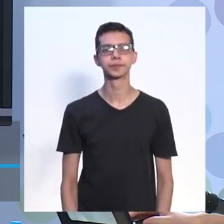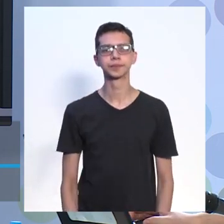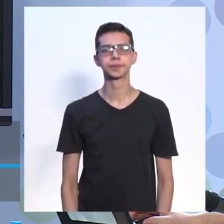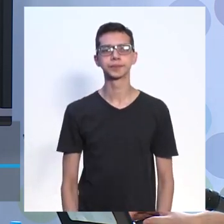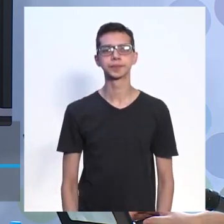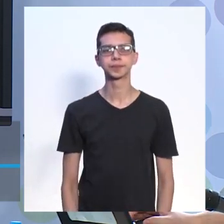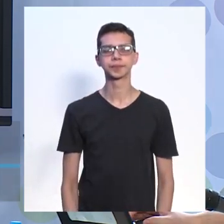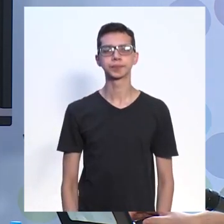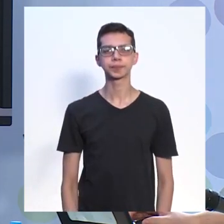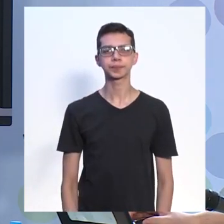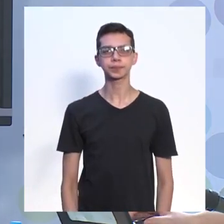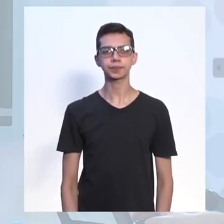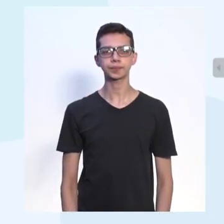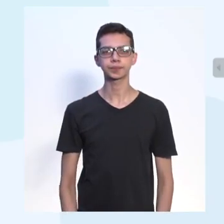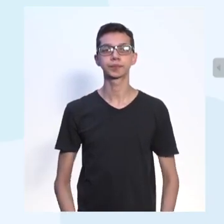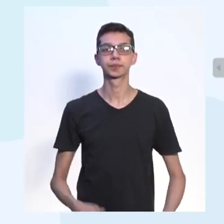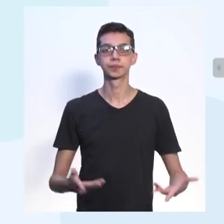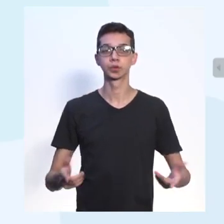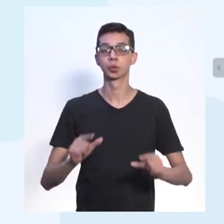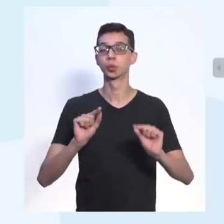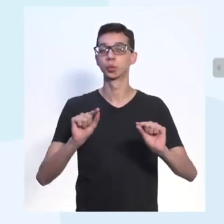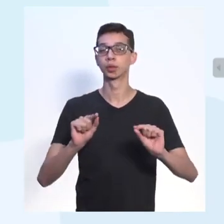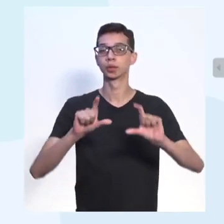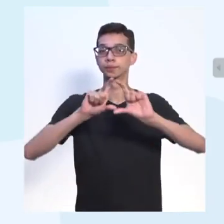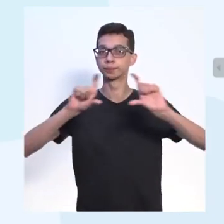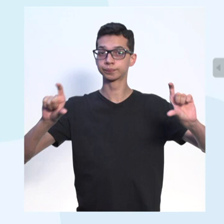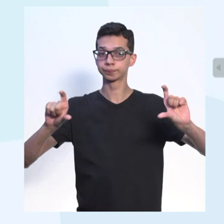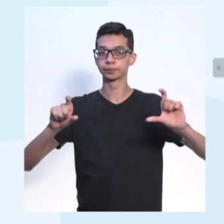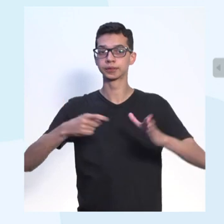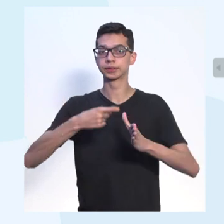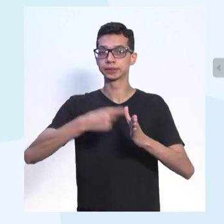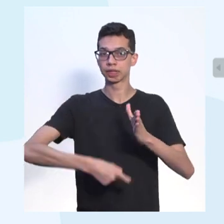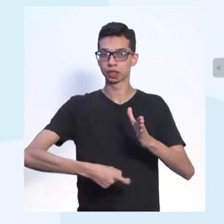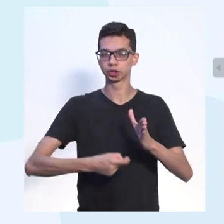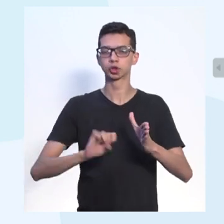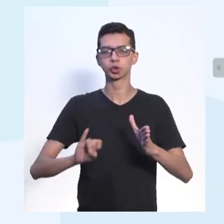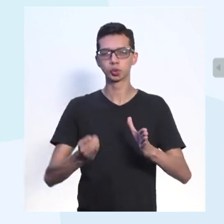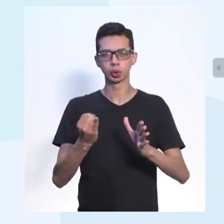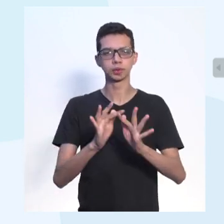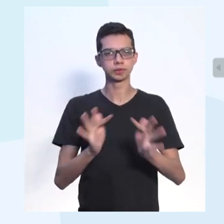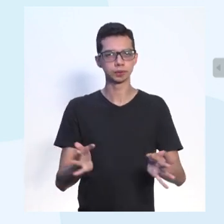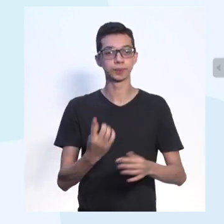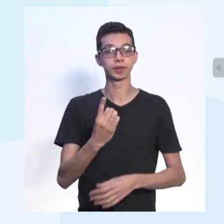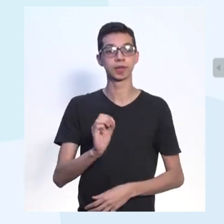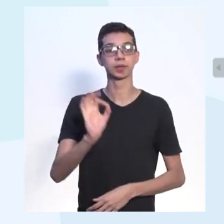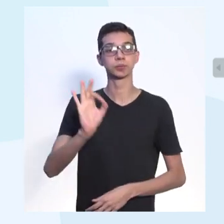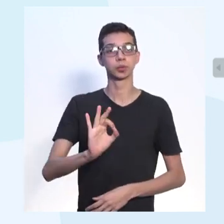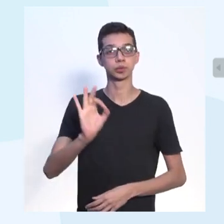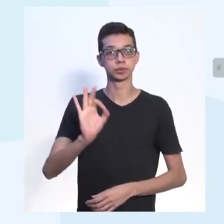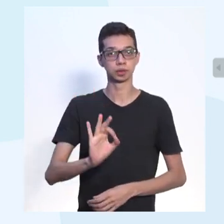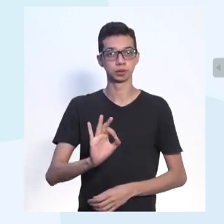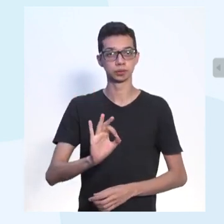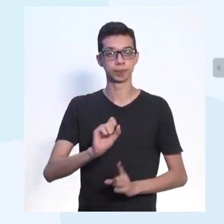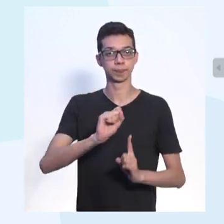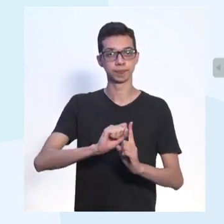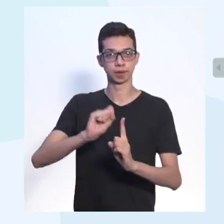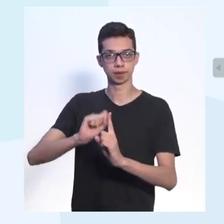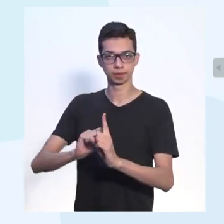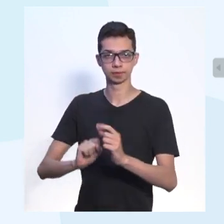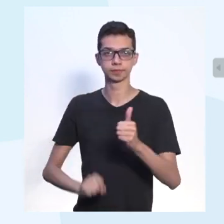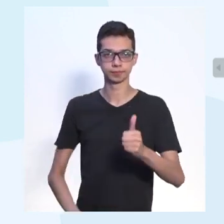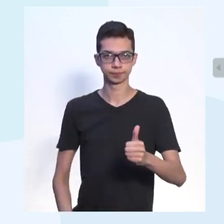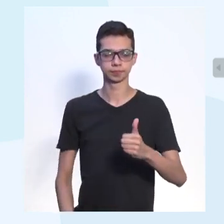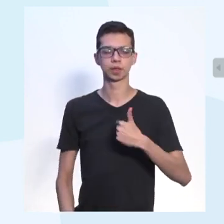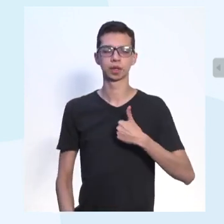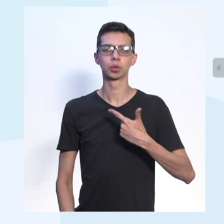para a gente? Ele falou a taxa de juros simples de 10% ao mês, que eu